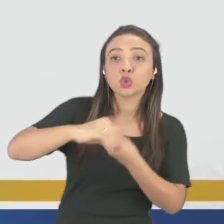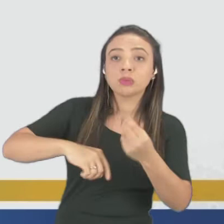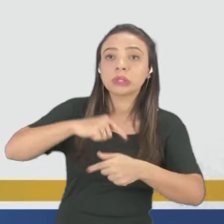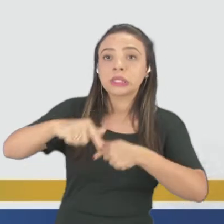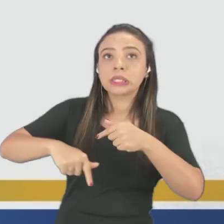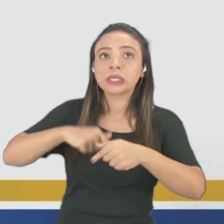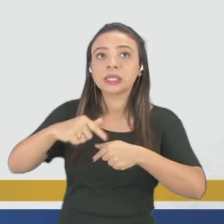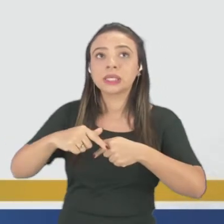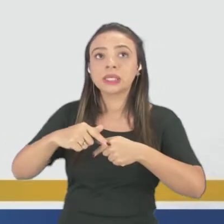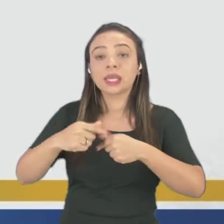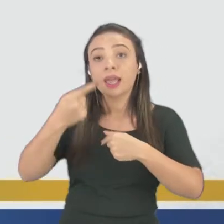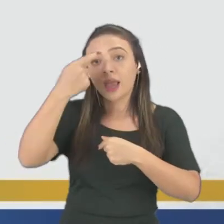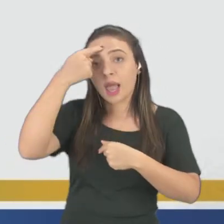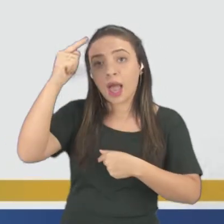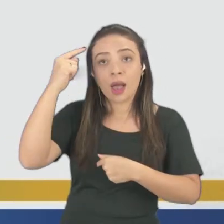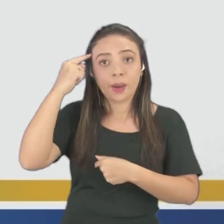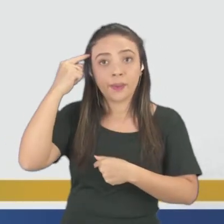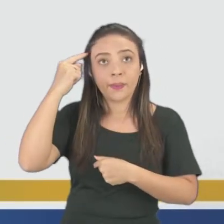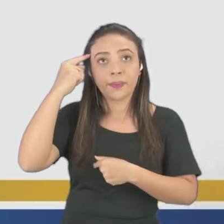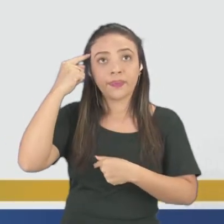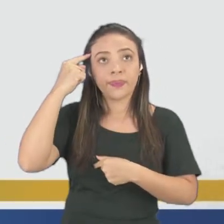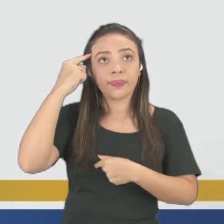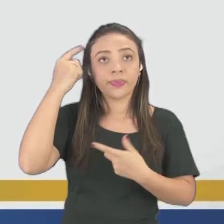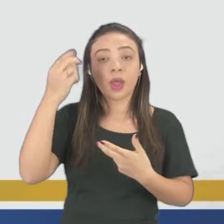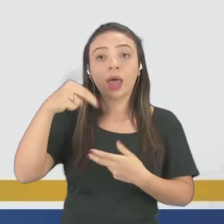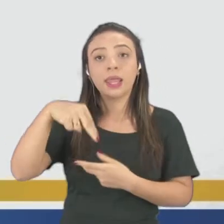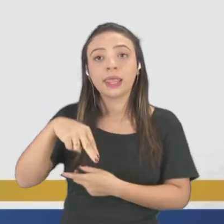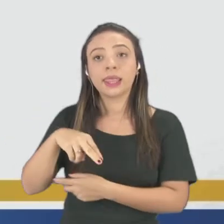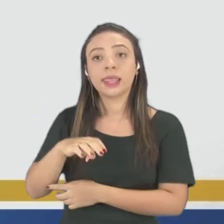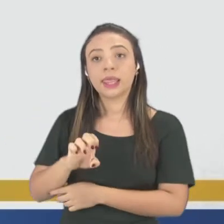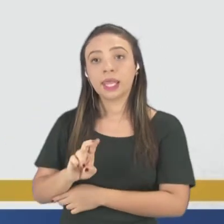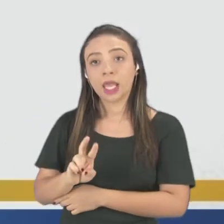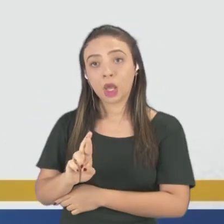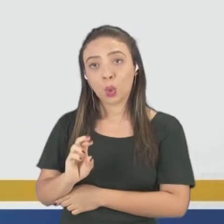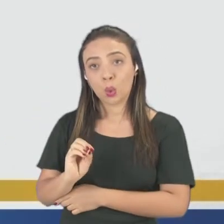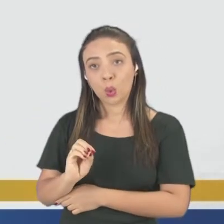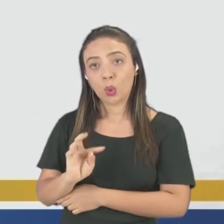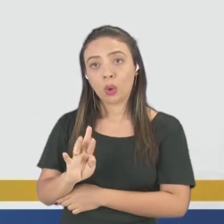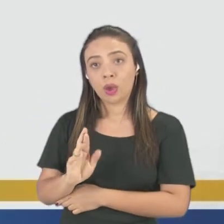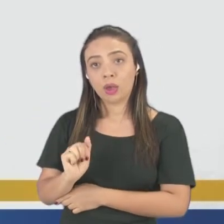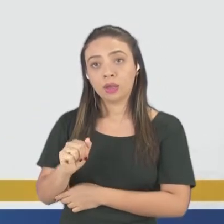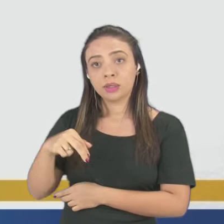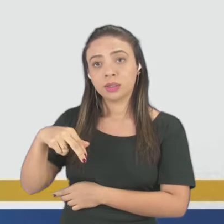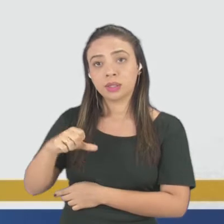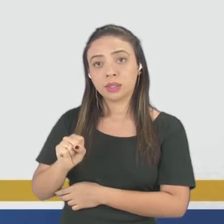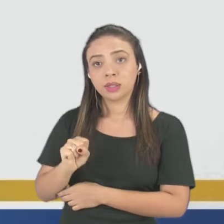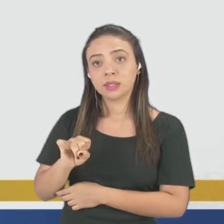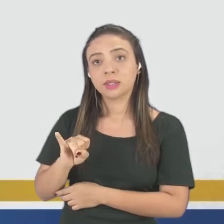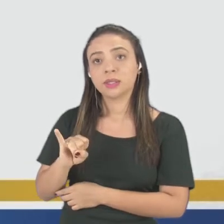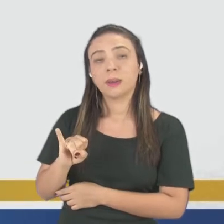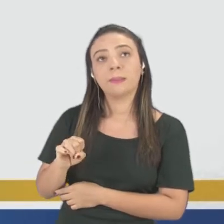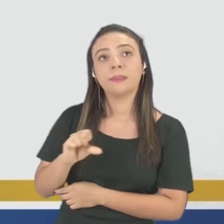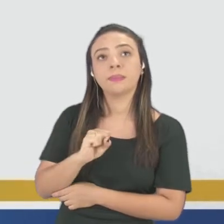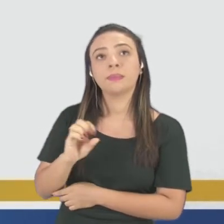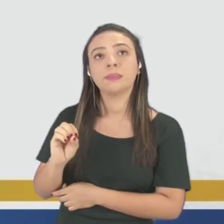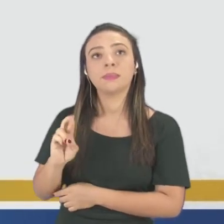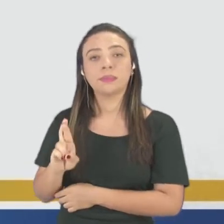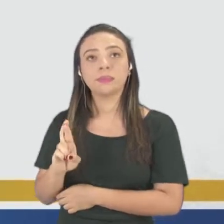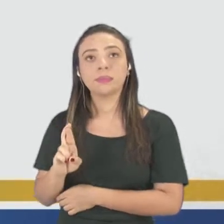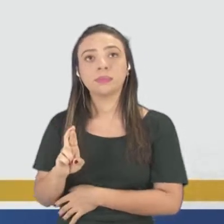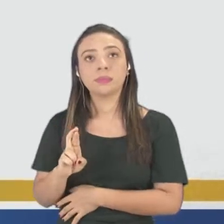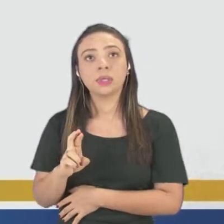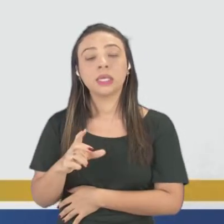por quem pelos neurônios a que o nome que o neuro transmissor são transmitidas pelos neurônios com a função